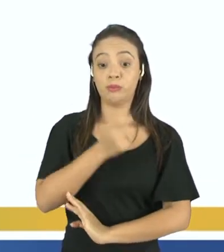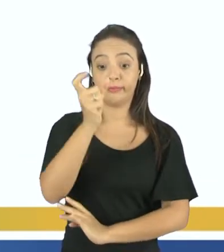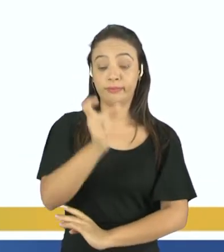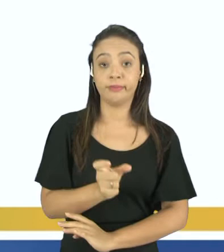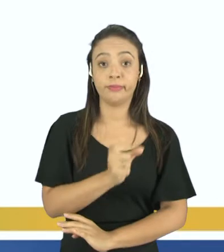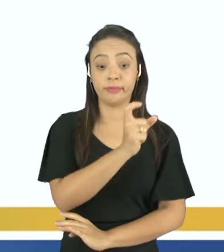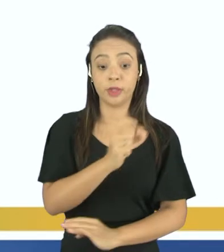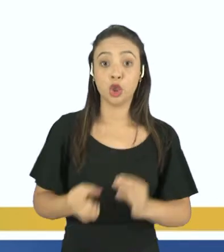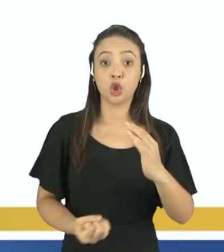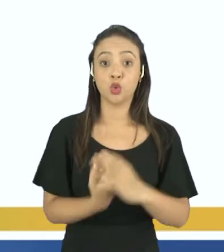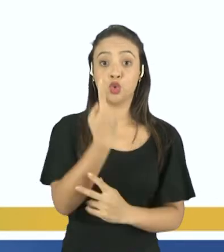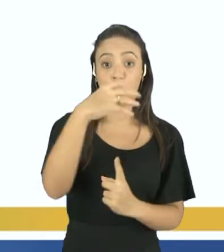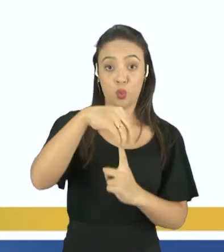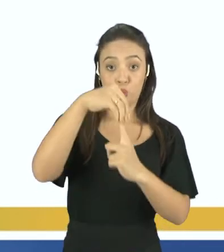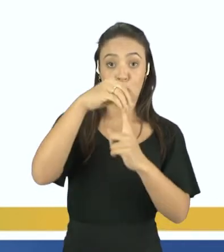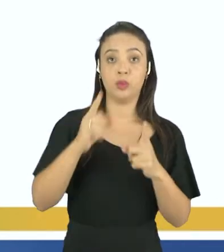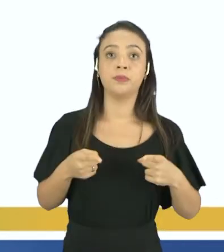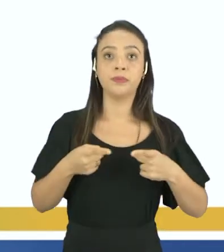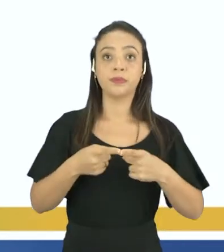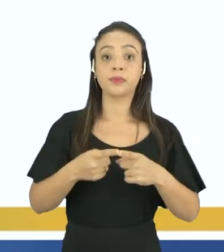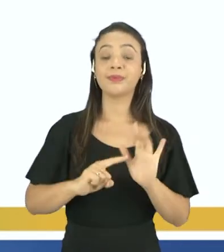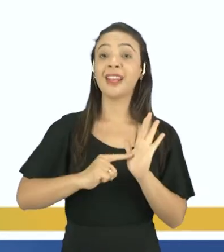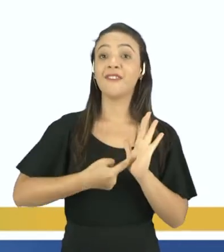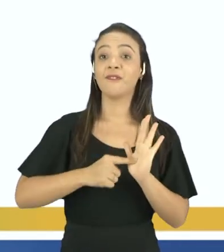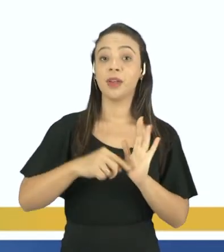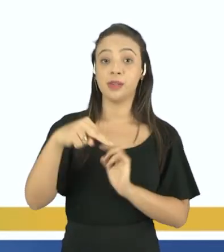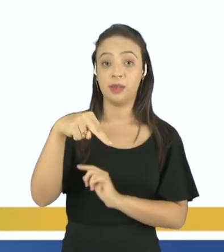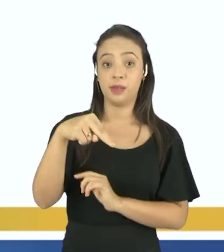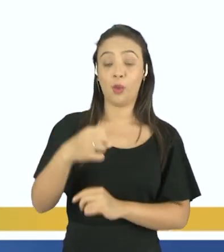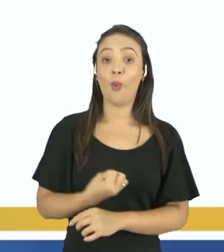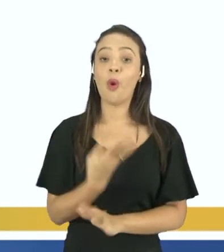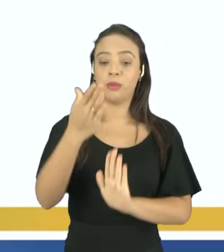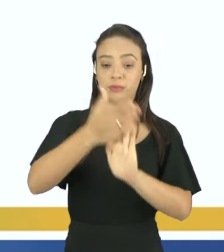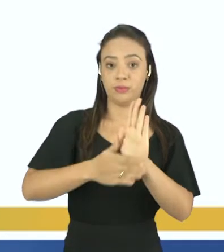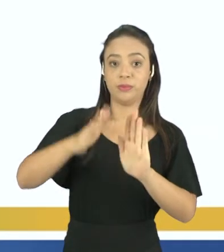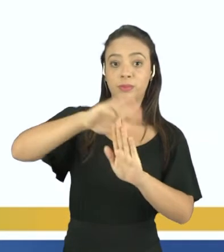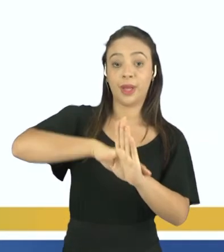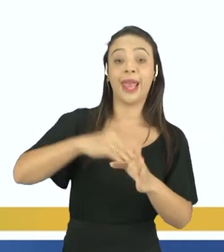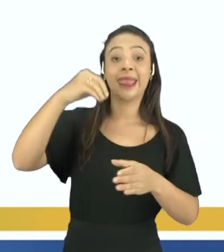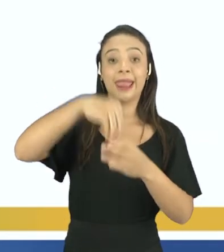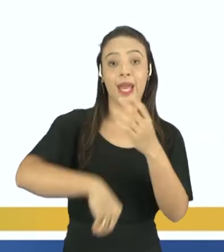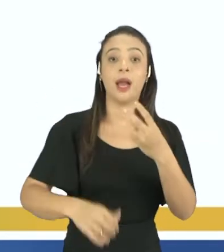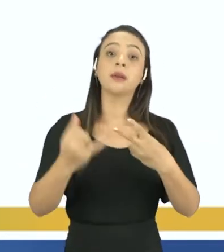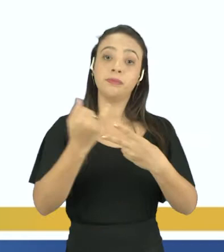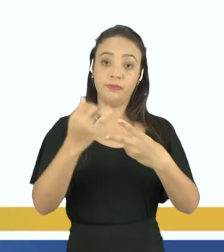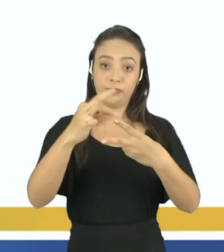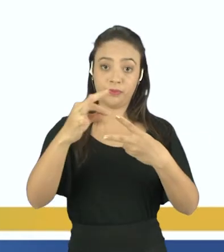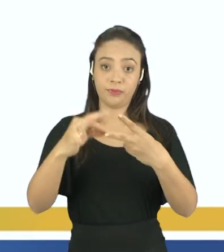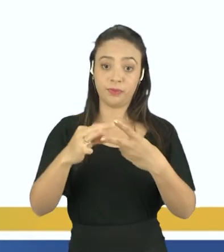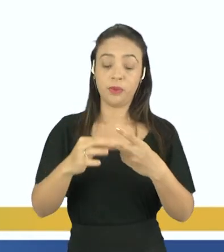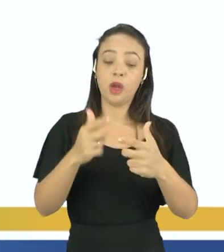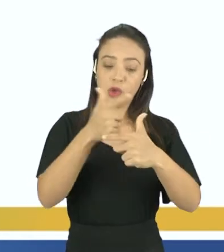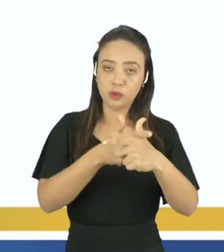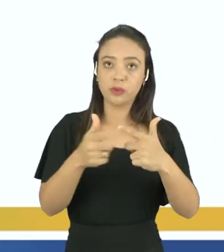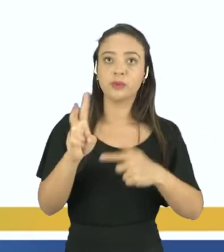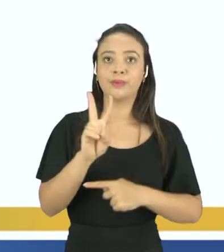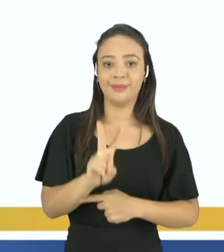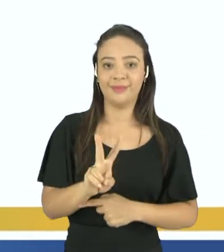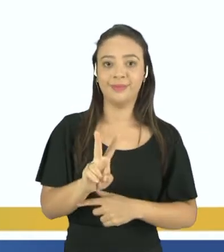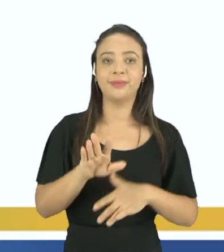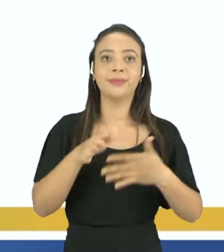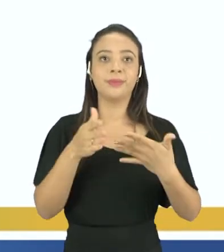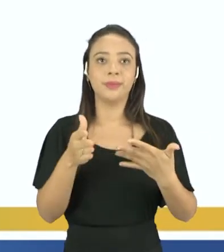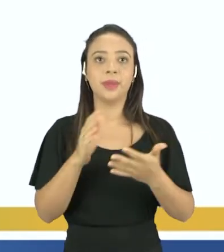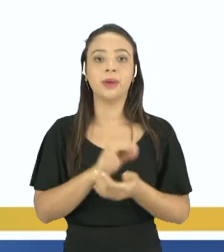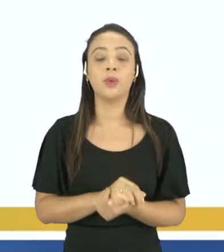um único vértice vezes n que a quantidade de lados né Desse polígono tudo isso dividido para dois em outras palavras